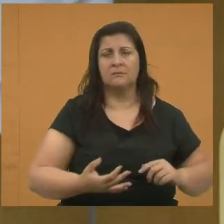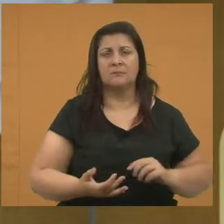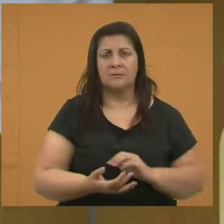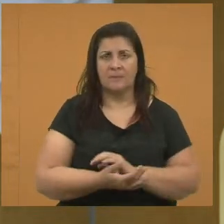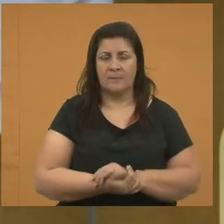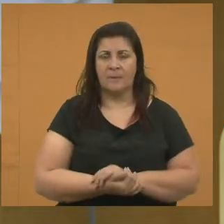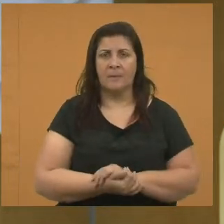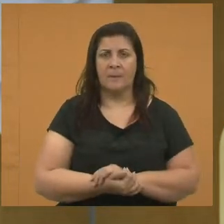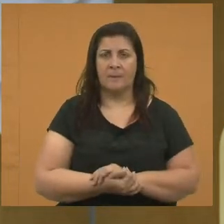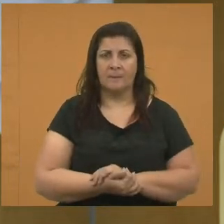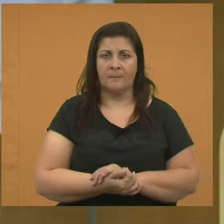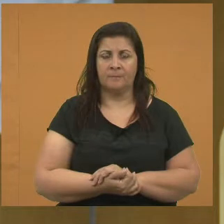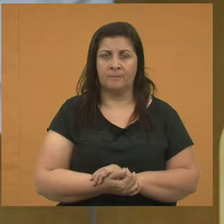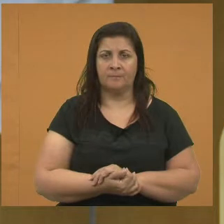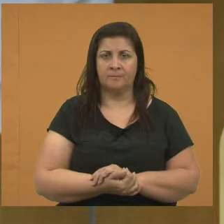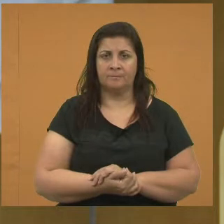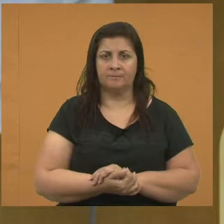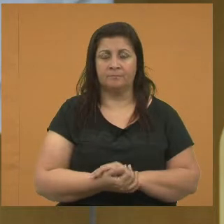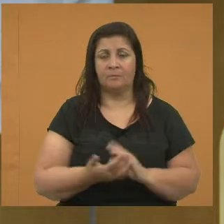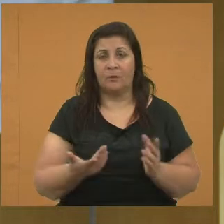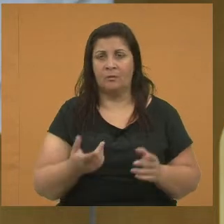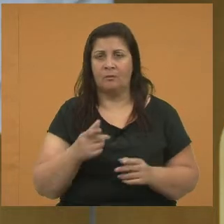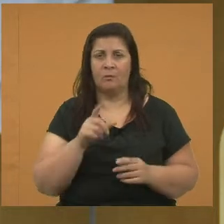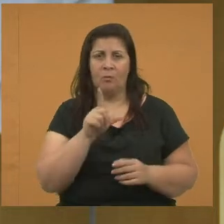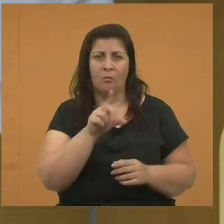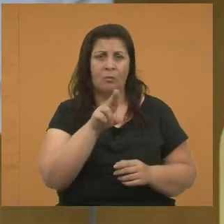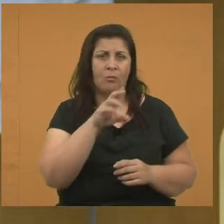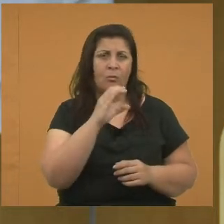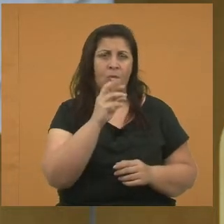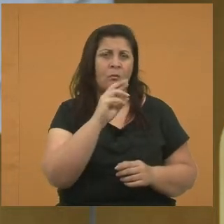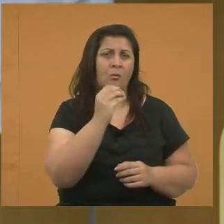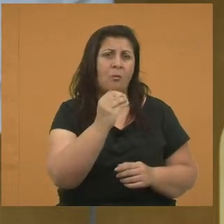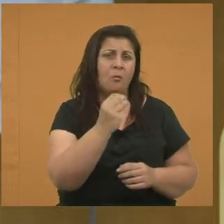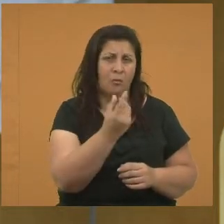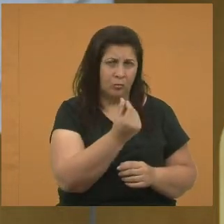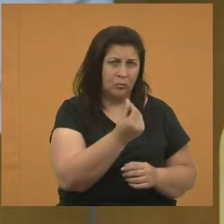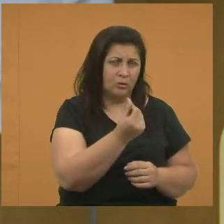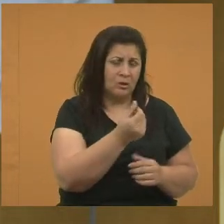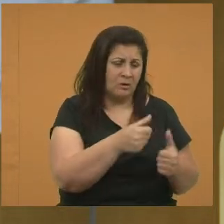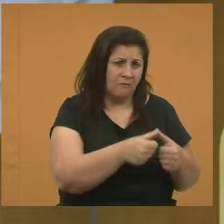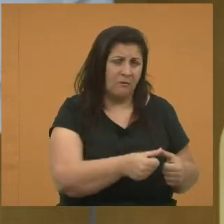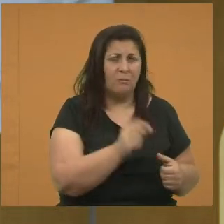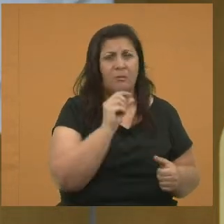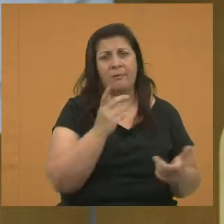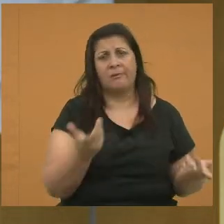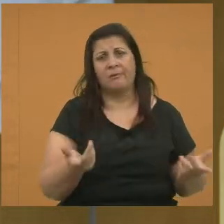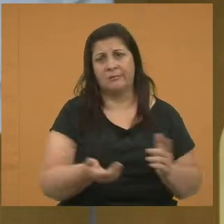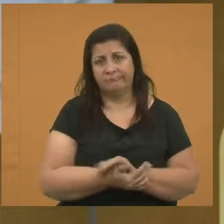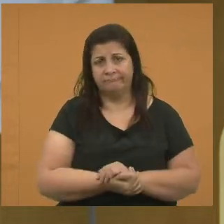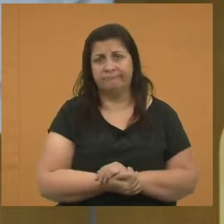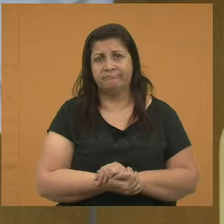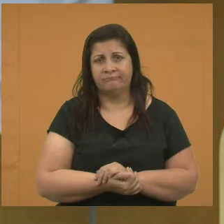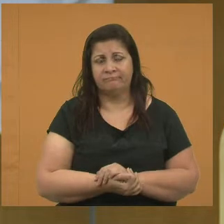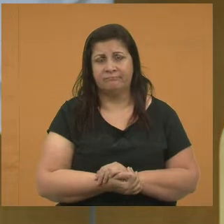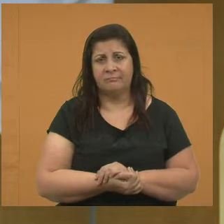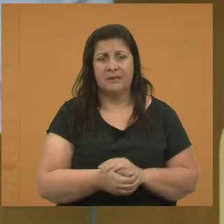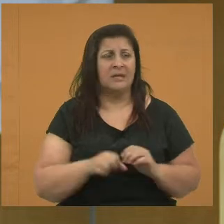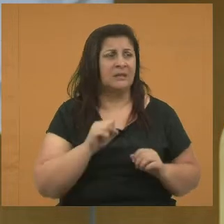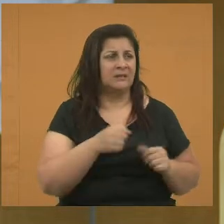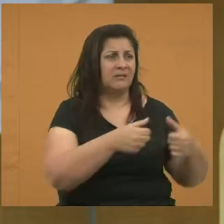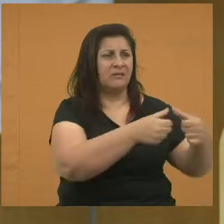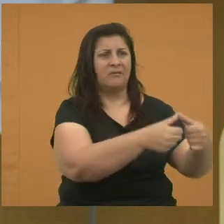jeito mais correto, né? Porque, como eu disse, o lucro já é tão pouco, e às vezes, dependendo da mão, ou seja, da mão de que você